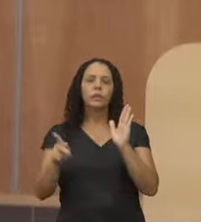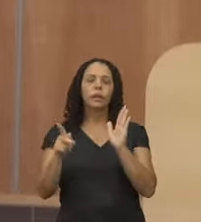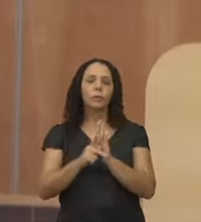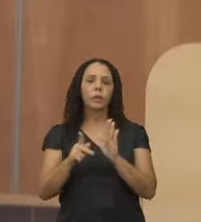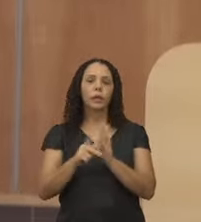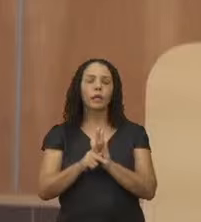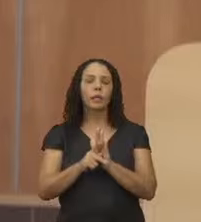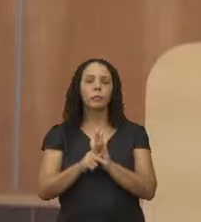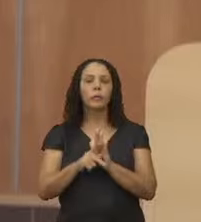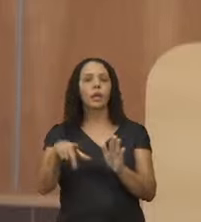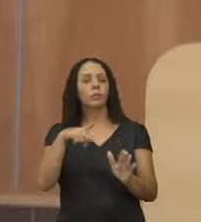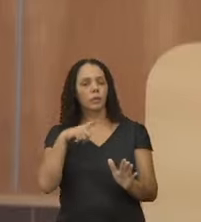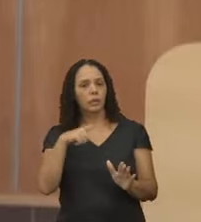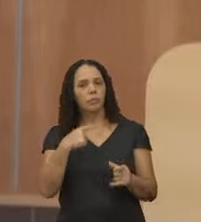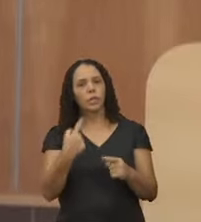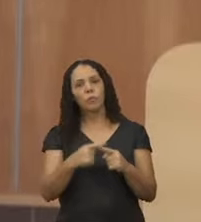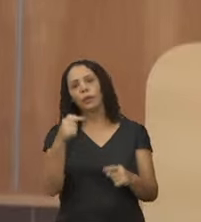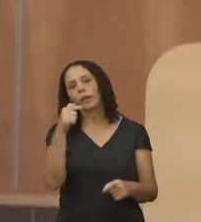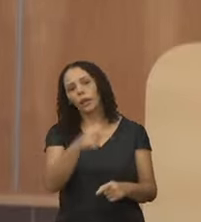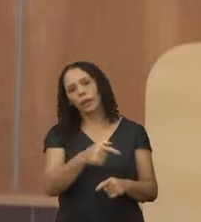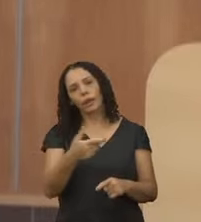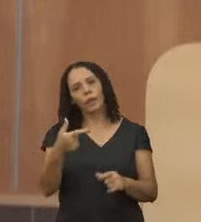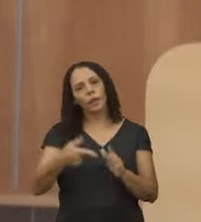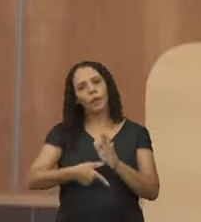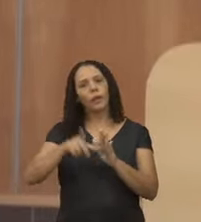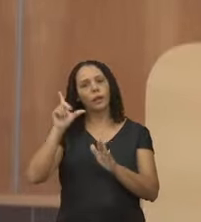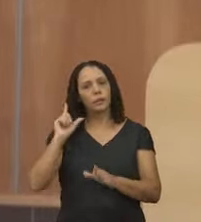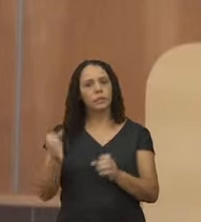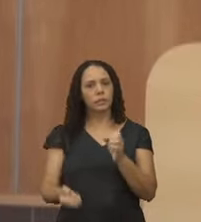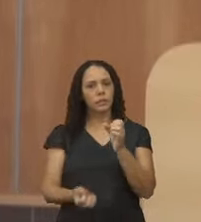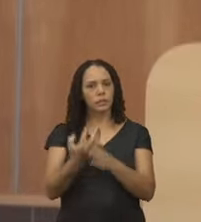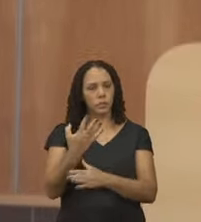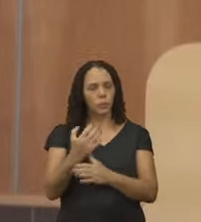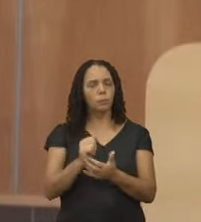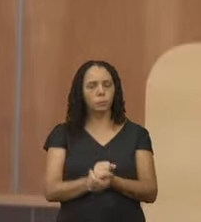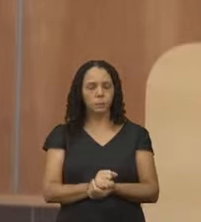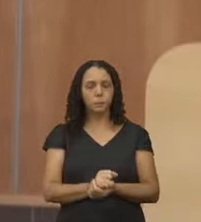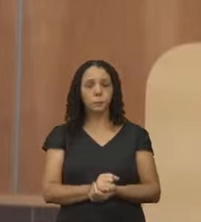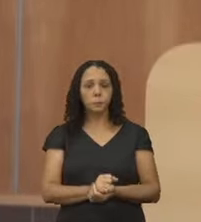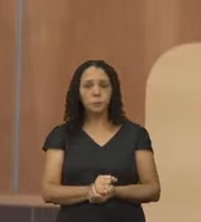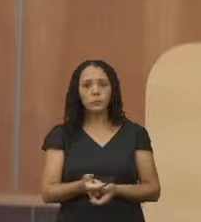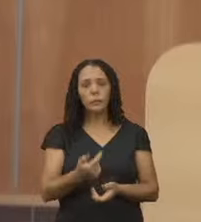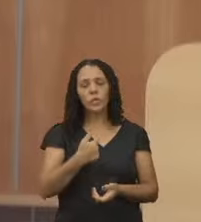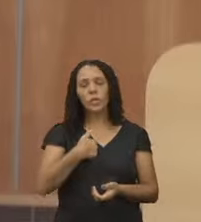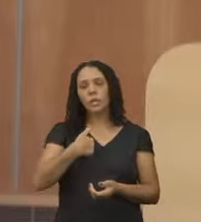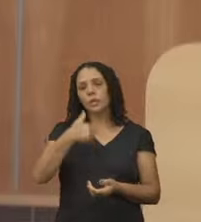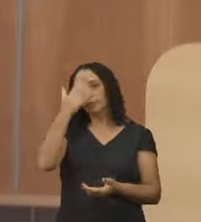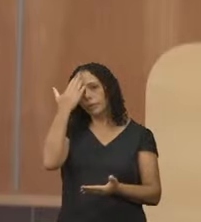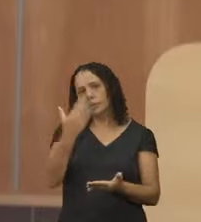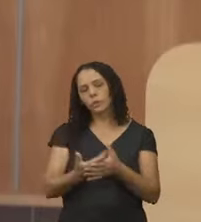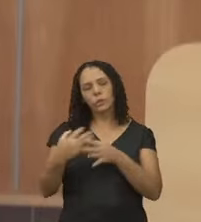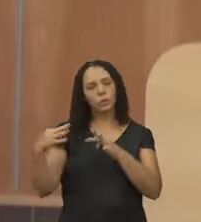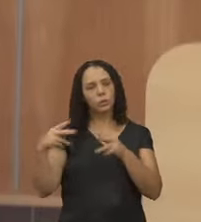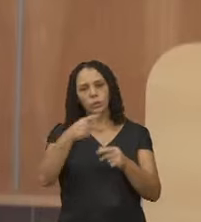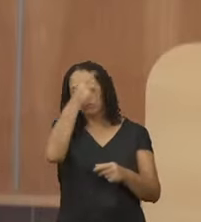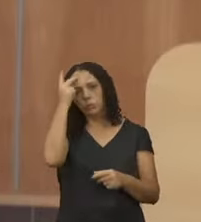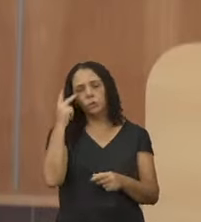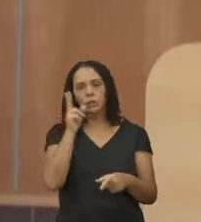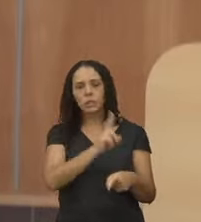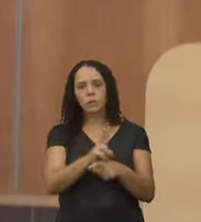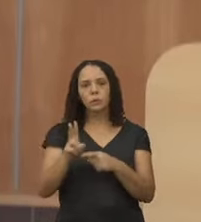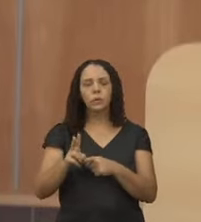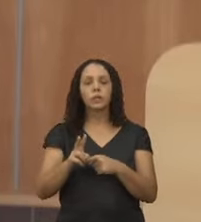e eu tenho certeza que aquele que gosta dos animais, aquele que cuida, com certeza é favorável a esse projeto e que vai trabalhar, e quando vê alguém